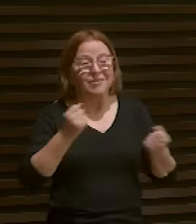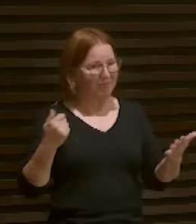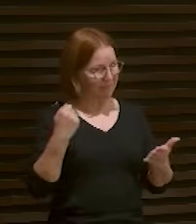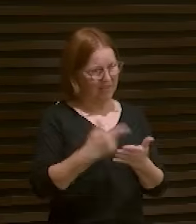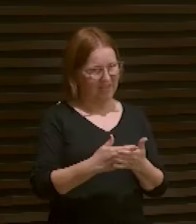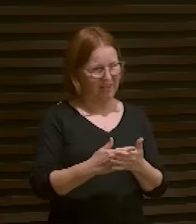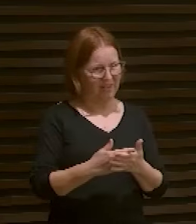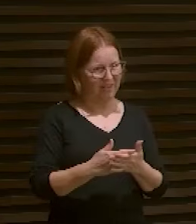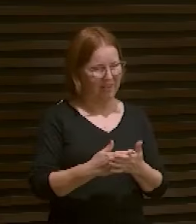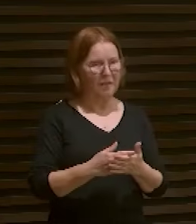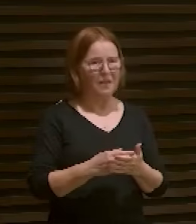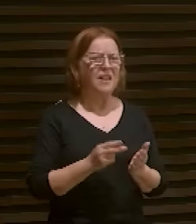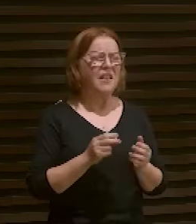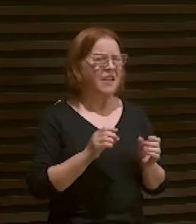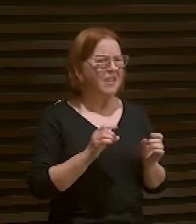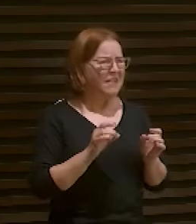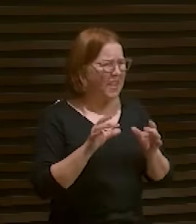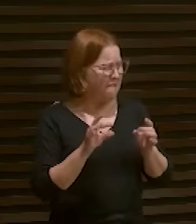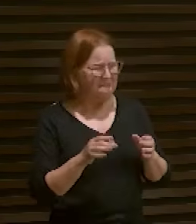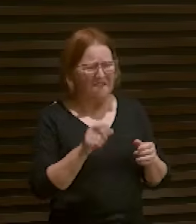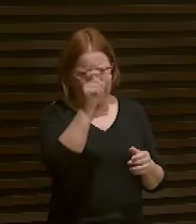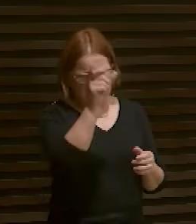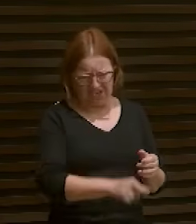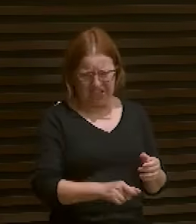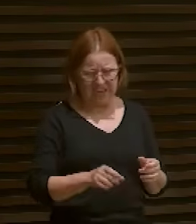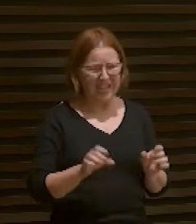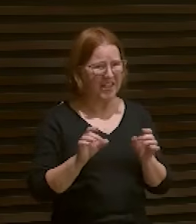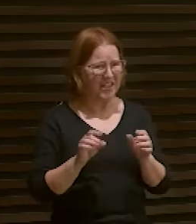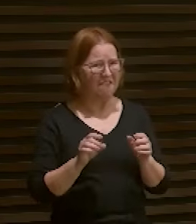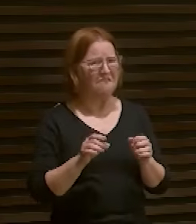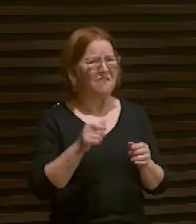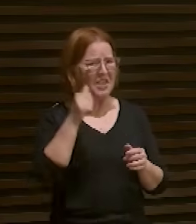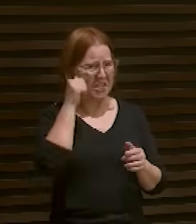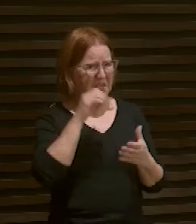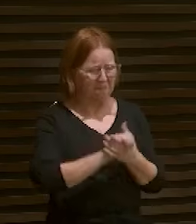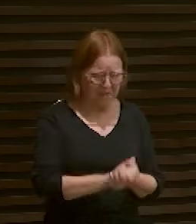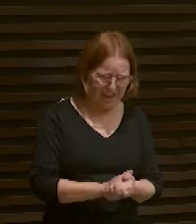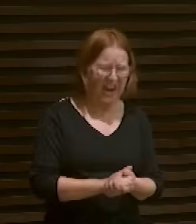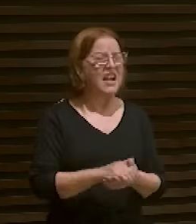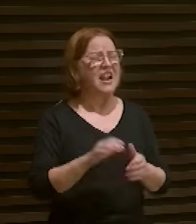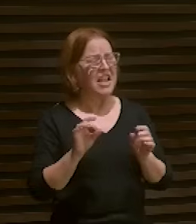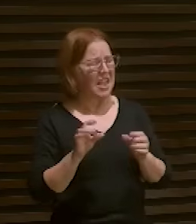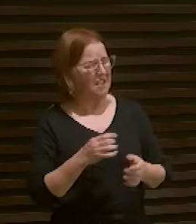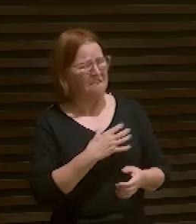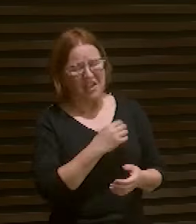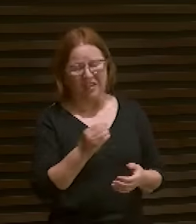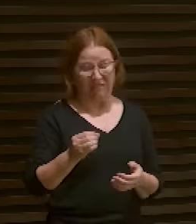Vende ele, vende a mulher, vende os filhos, vende tudo que tem. E ele, Senhor, tem misericórdia de mim. Falou, está perdoado, vai embora,